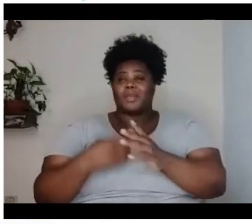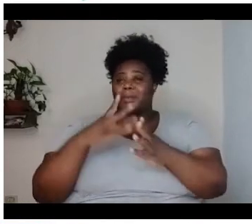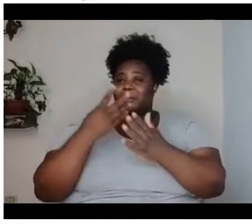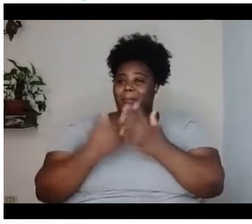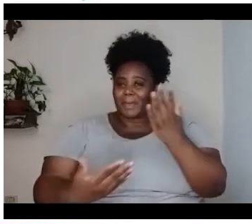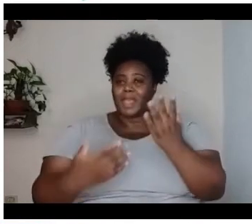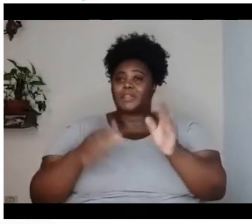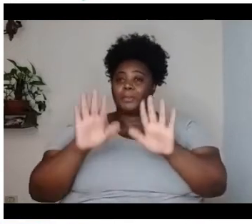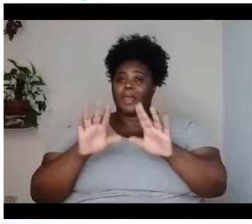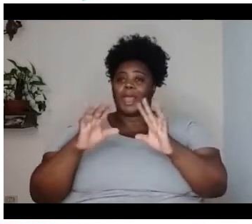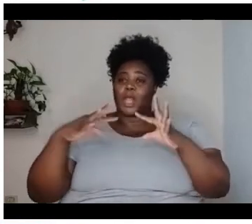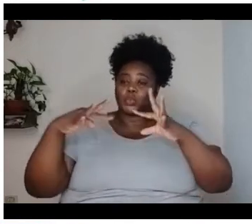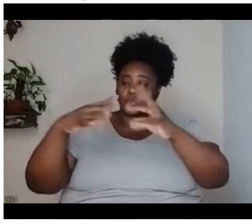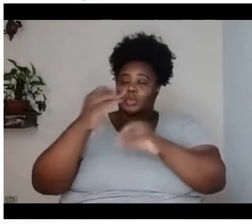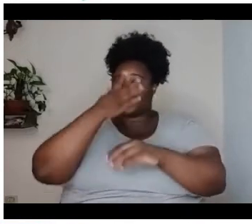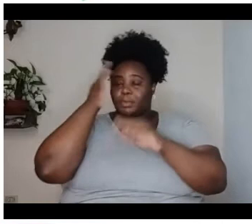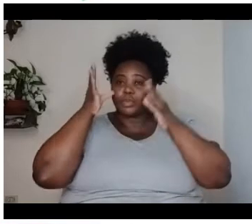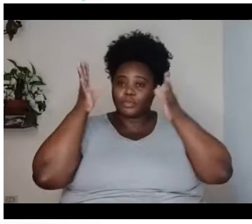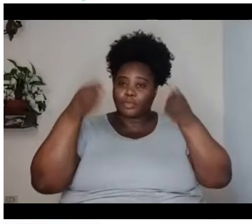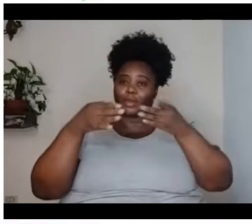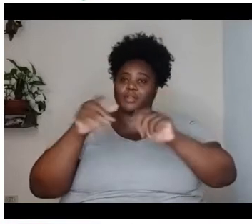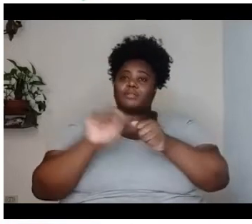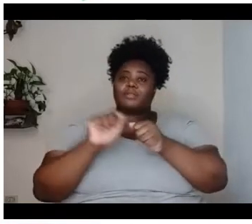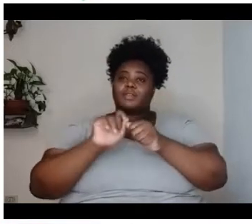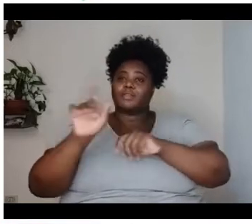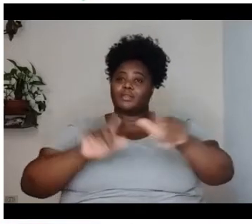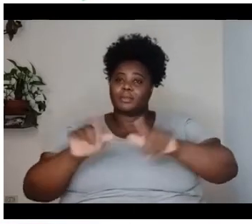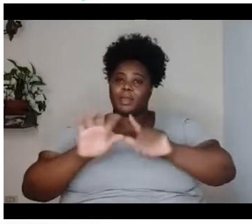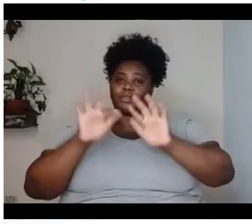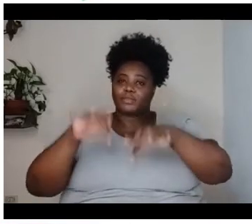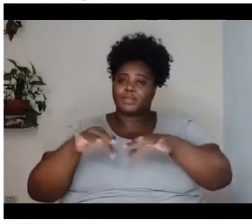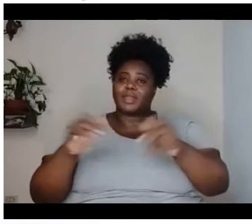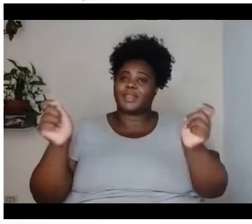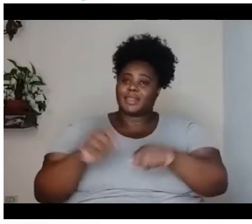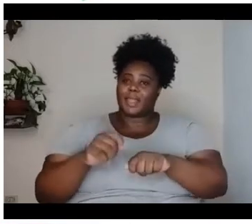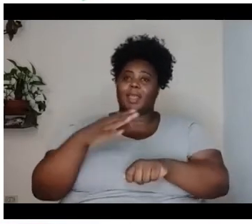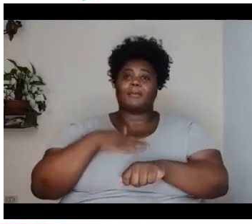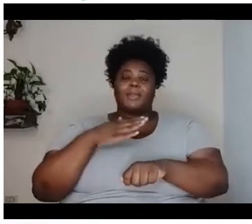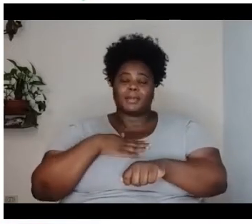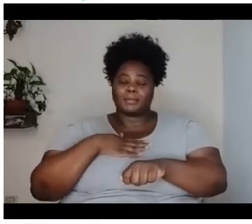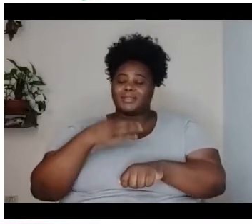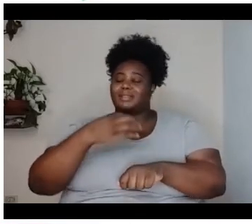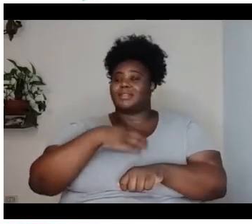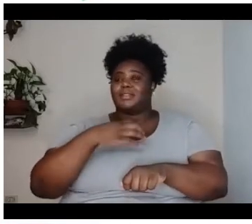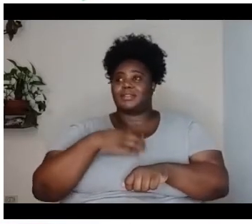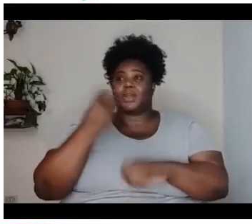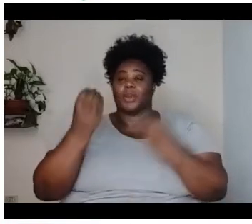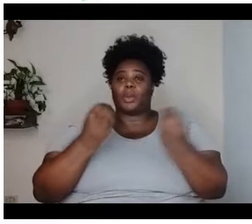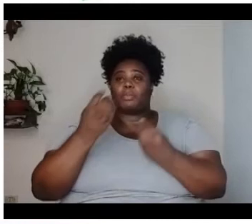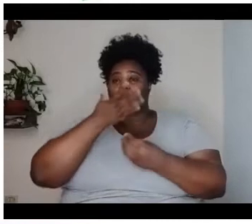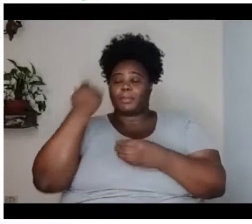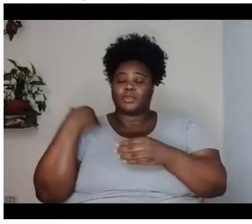mundo concentrado, fazendo o trabalho, final, assim, dá para mim sentir o quanto as pessoas se envolveram